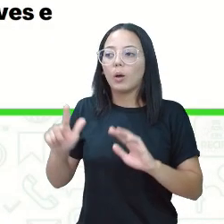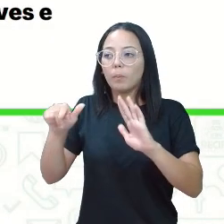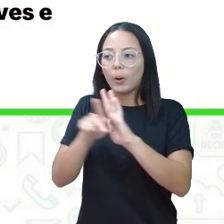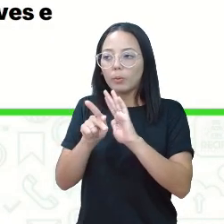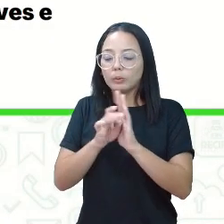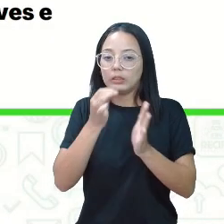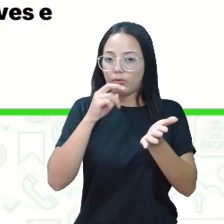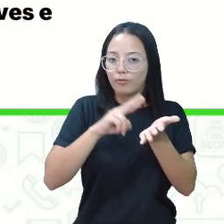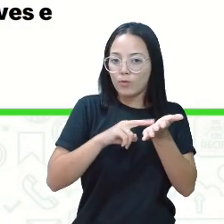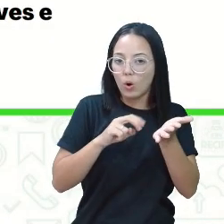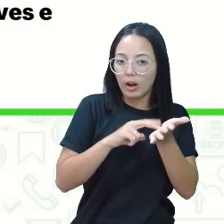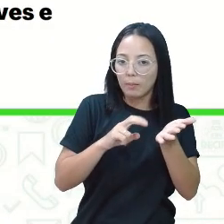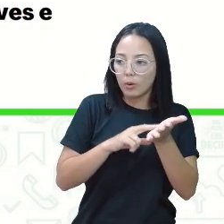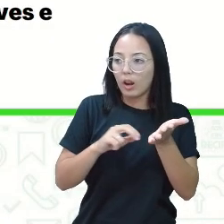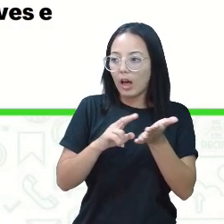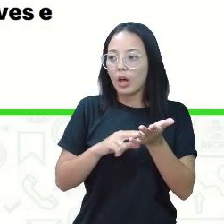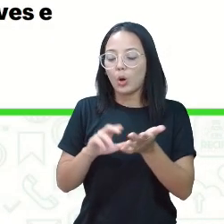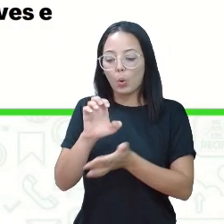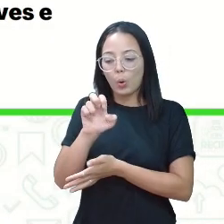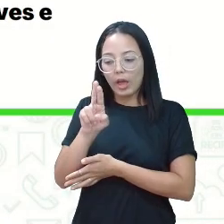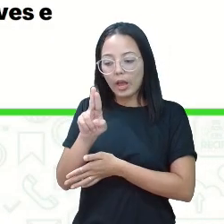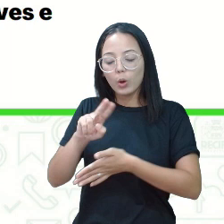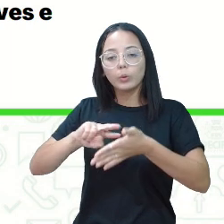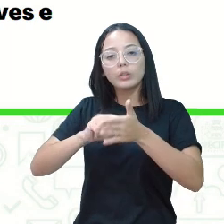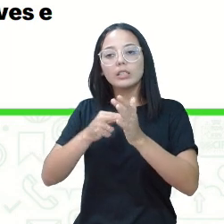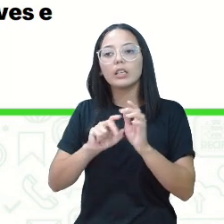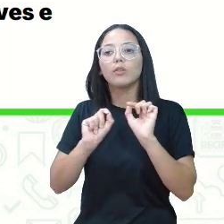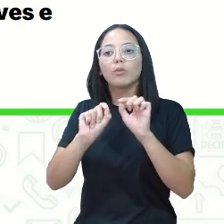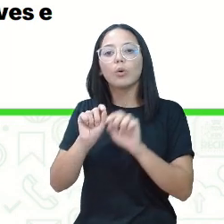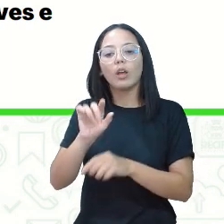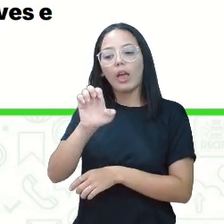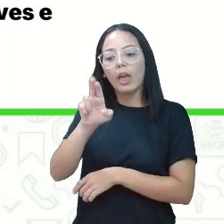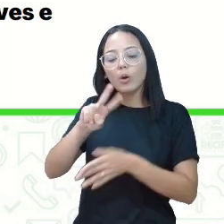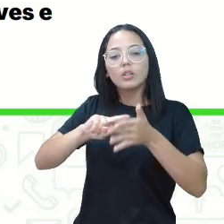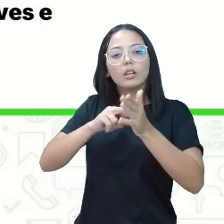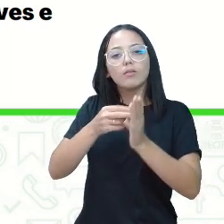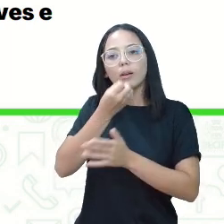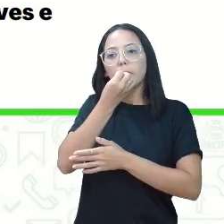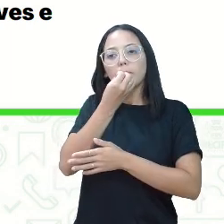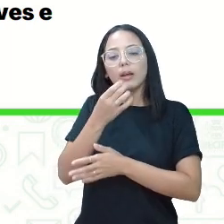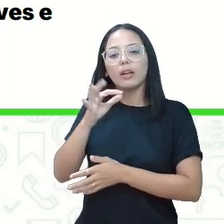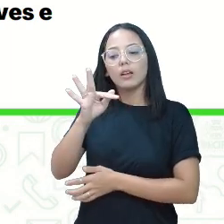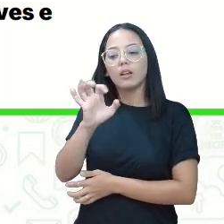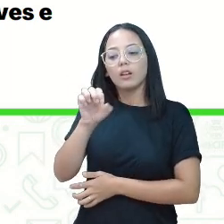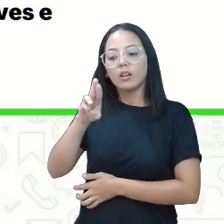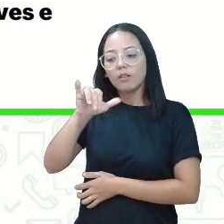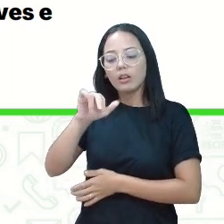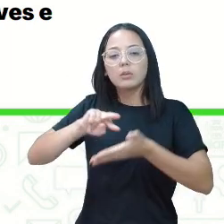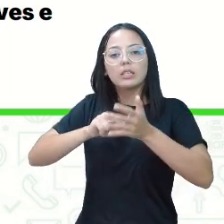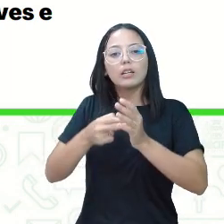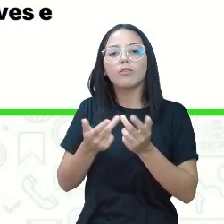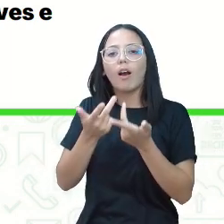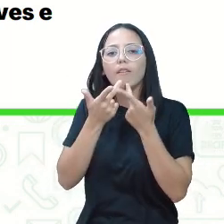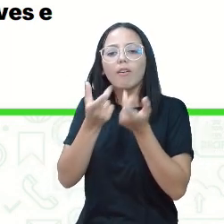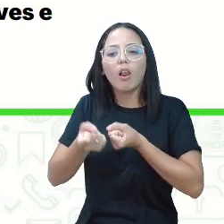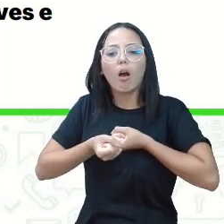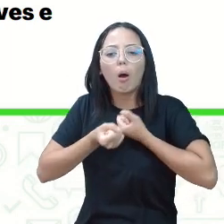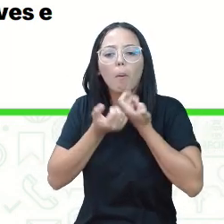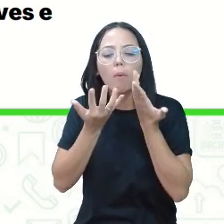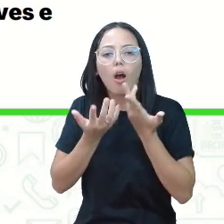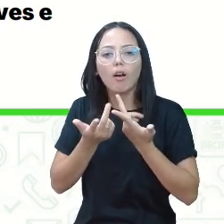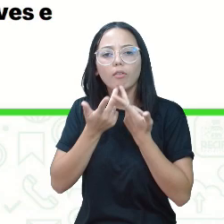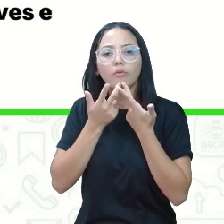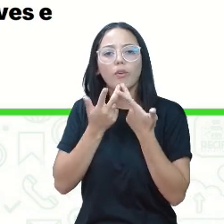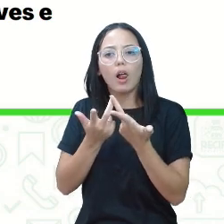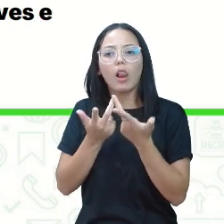o vocábulo eu significa bem, e feme significa falar, então falar de